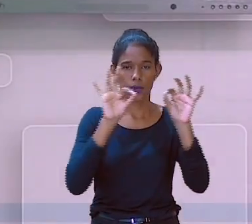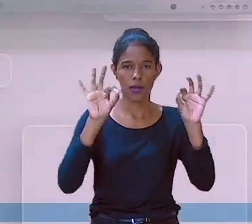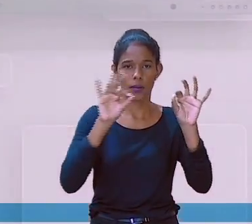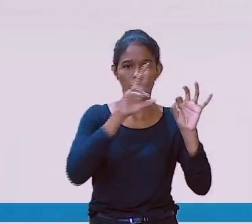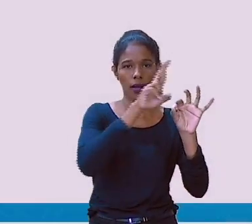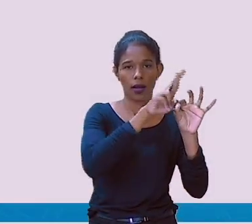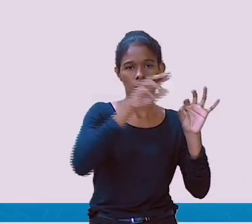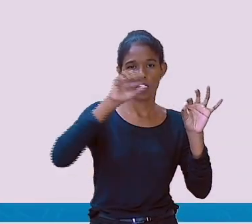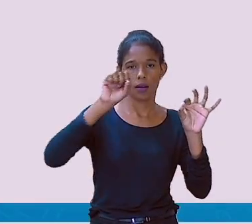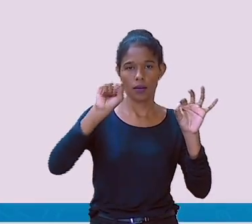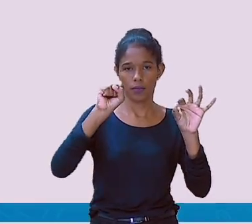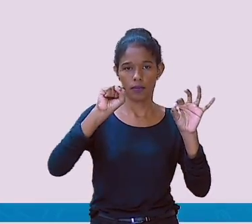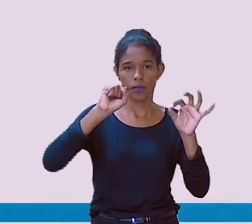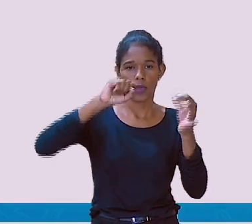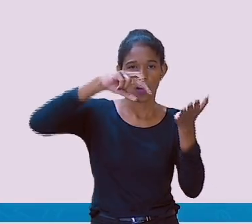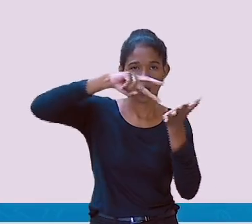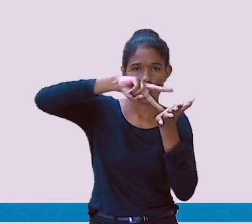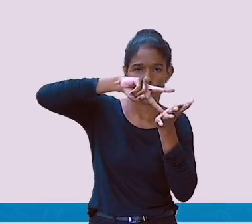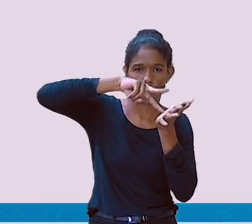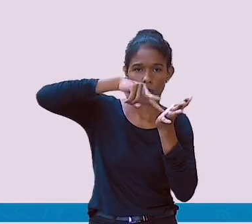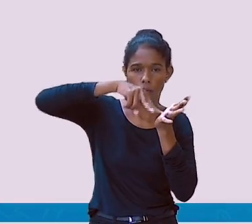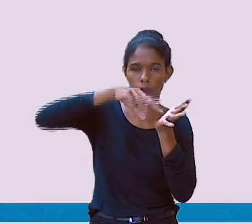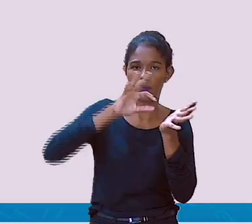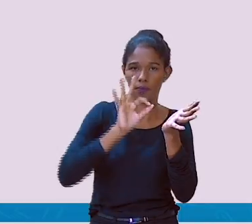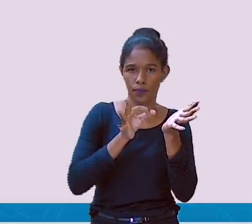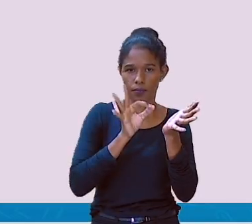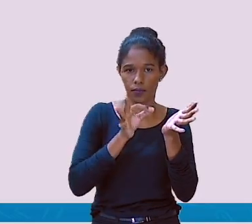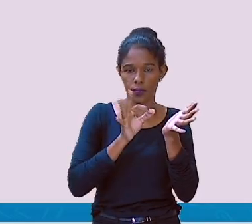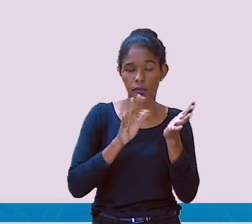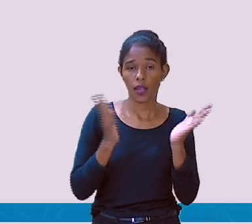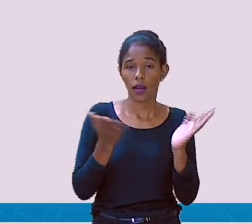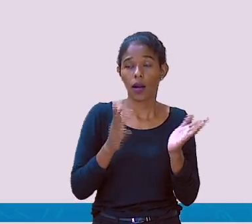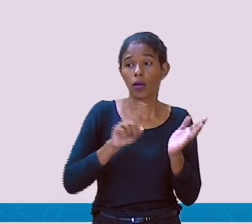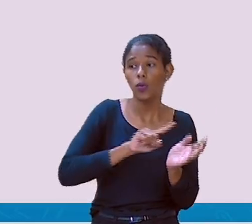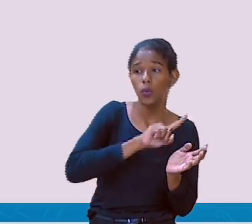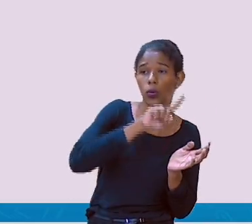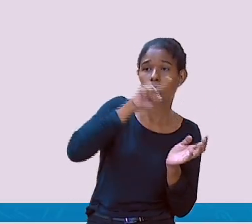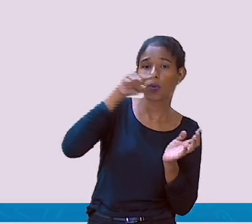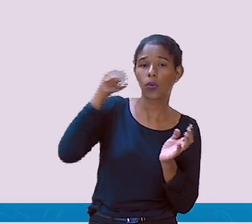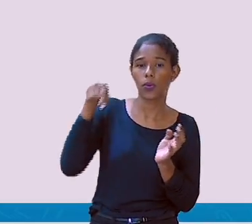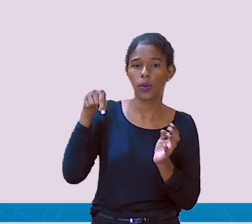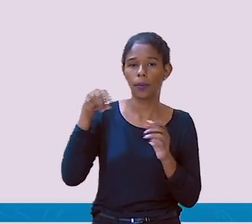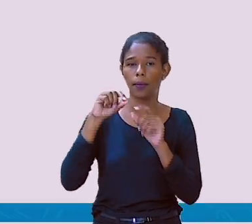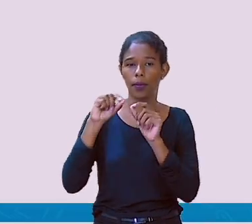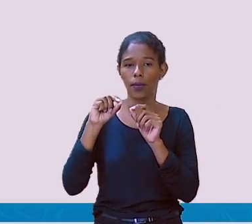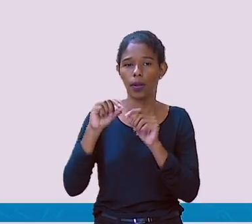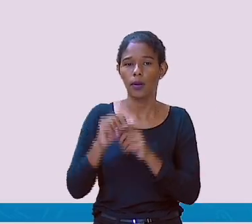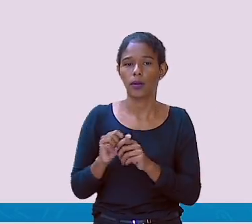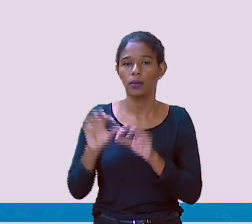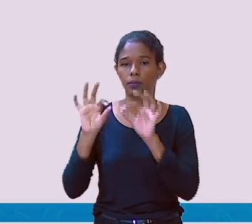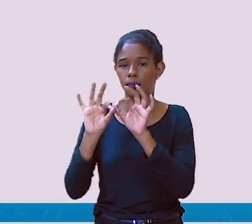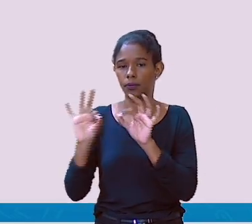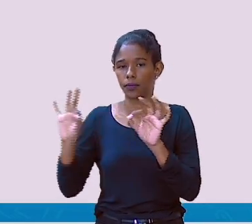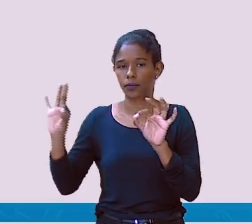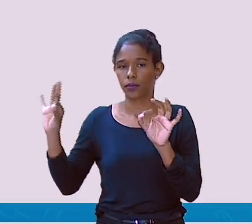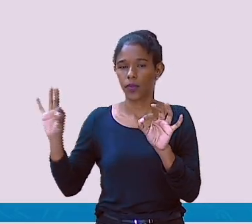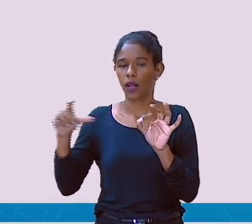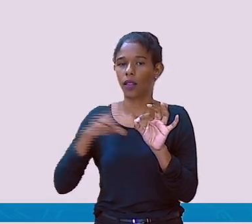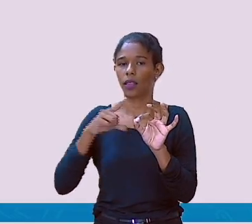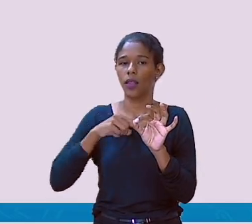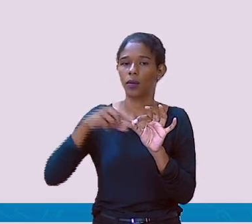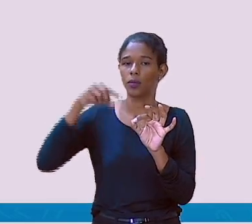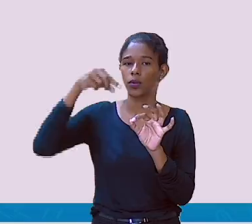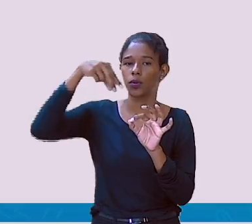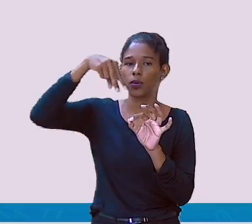compasso, certo? Contem comigo aqui. Então, eu vou transferir. Então, nós temos 1,